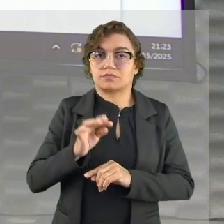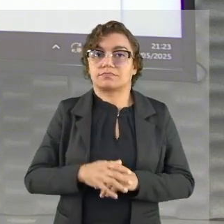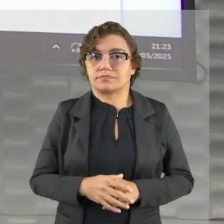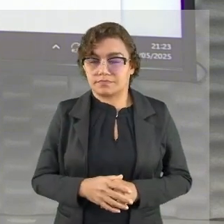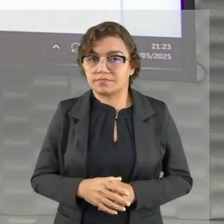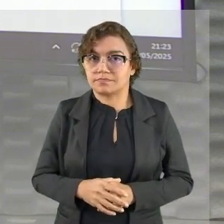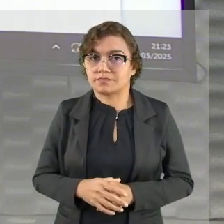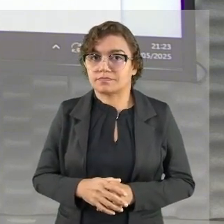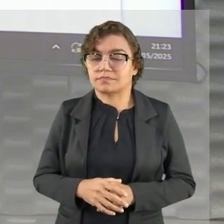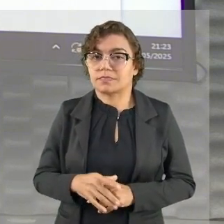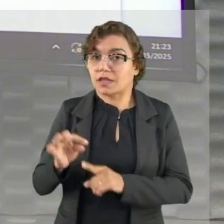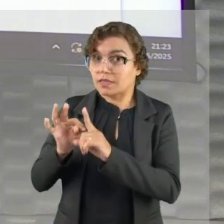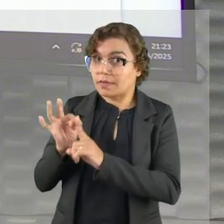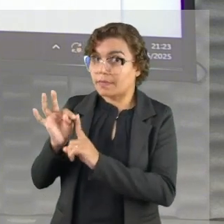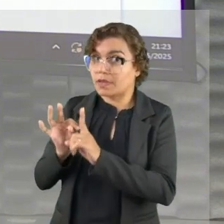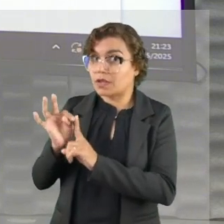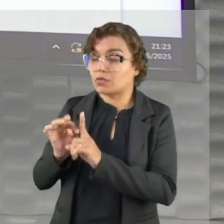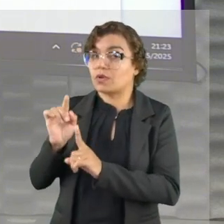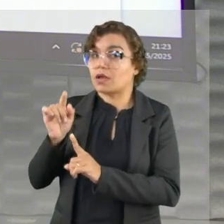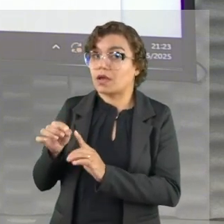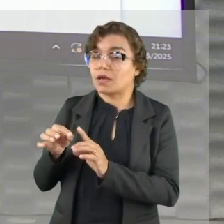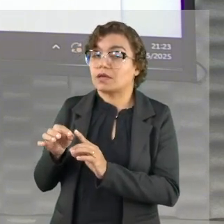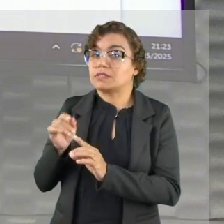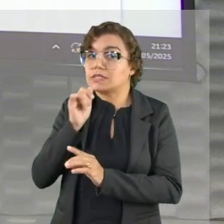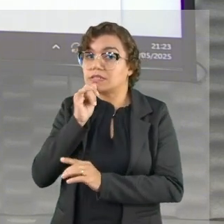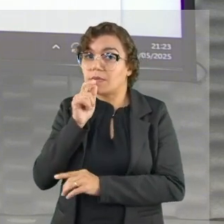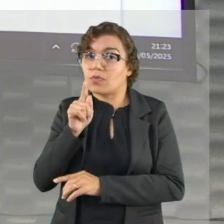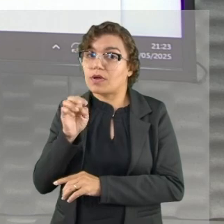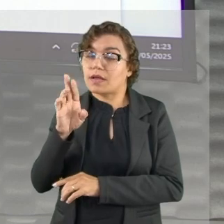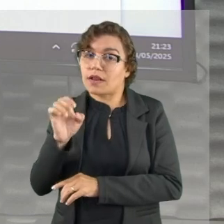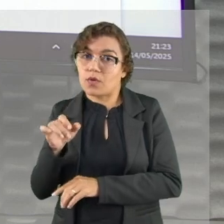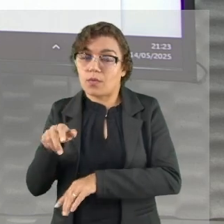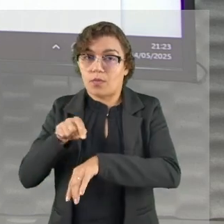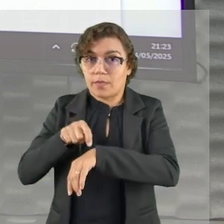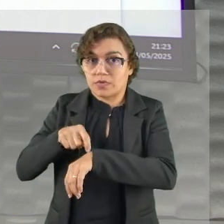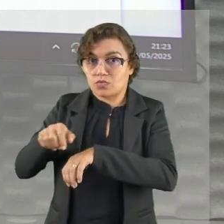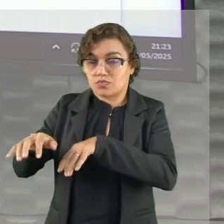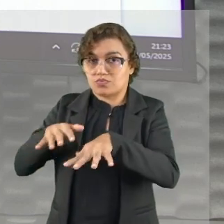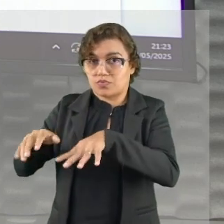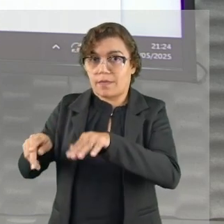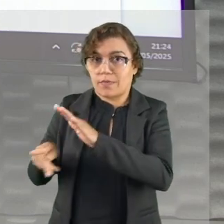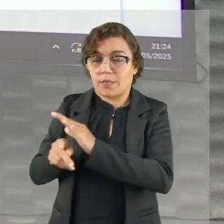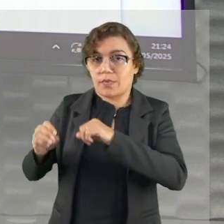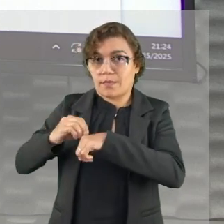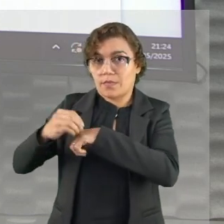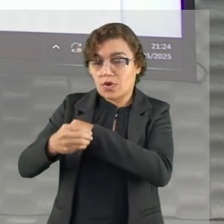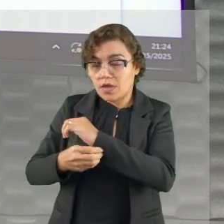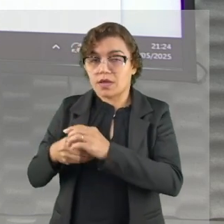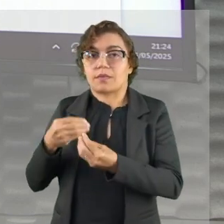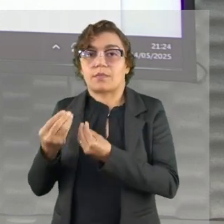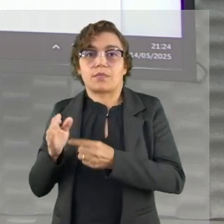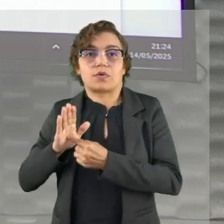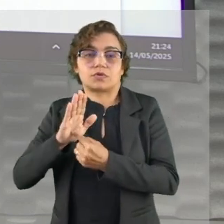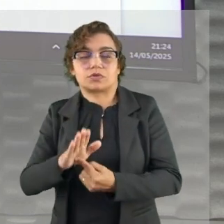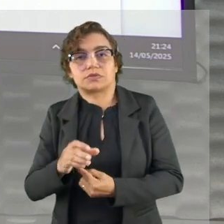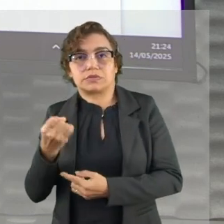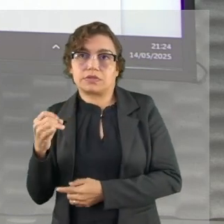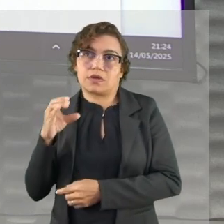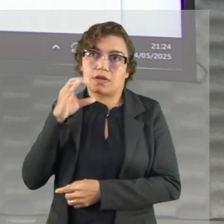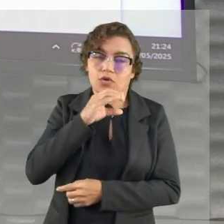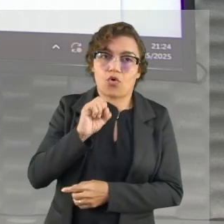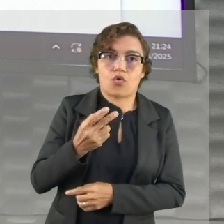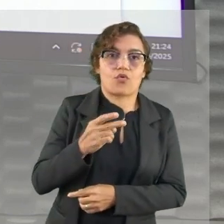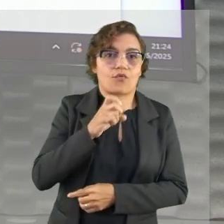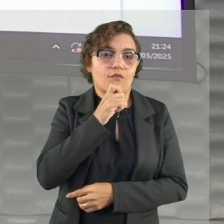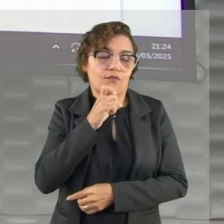enquanto que a temperatura é medida do grau de agitação das moléculas, indicando quão quente ou quão frio